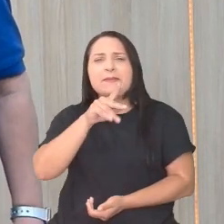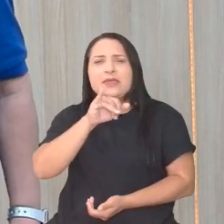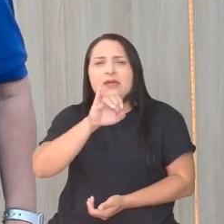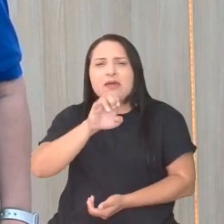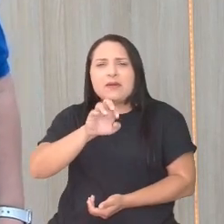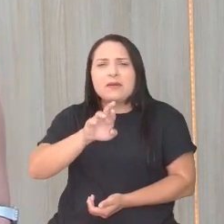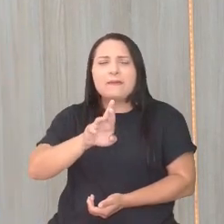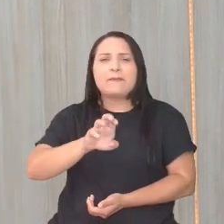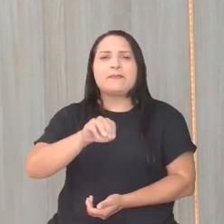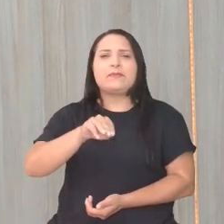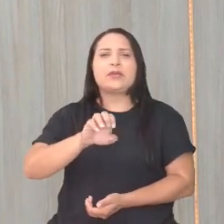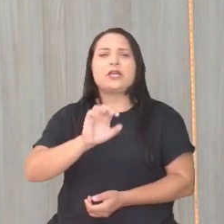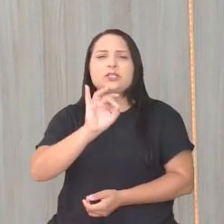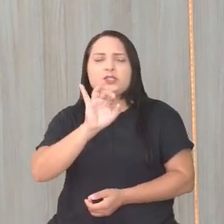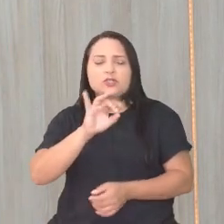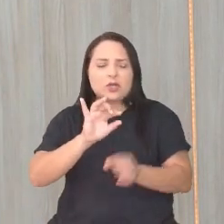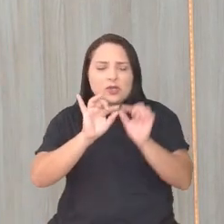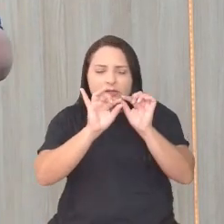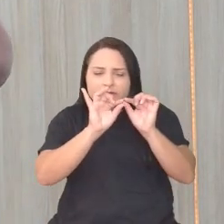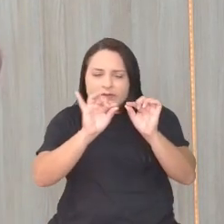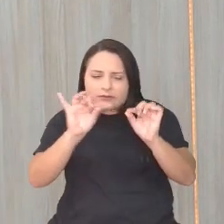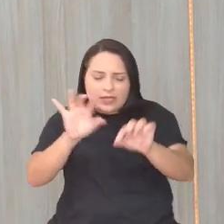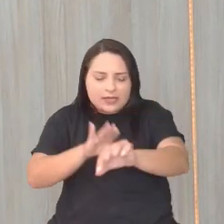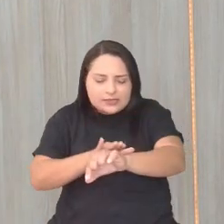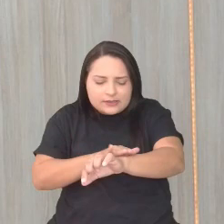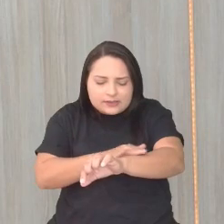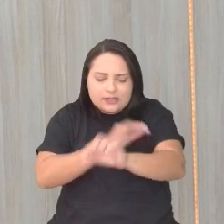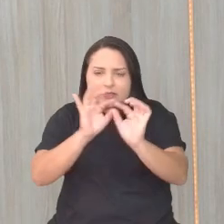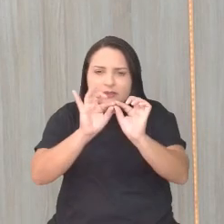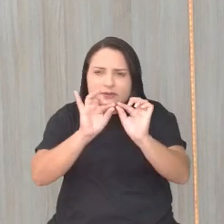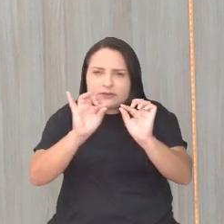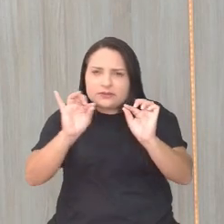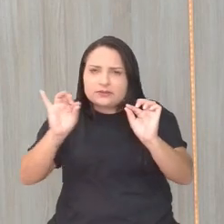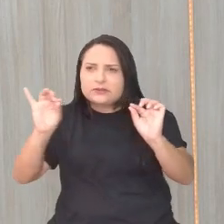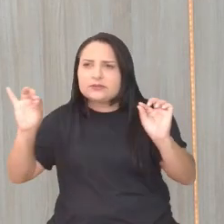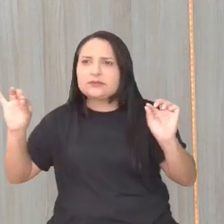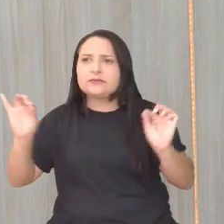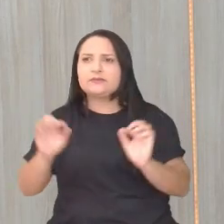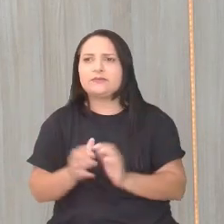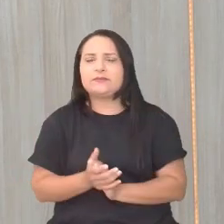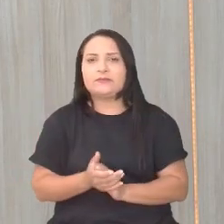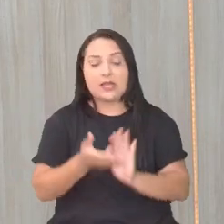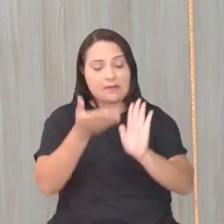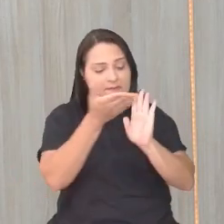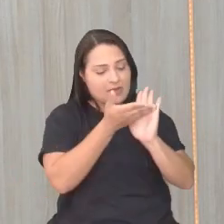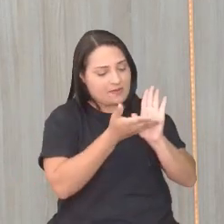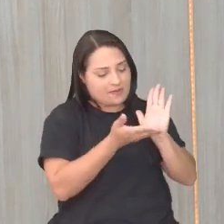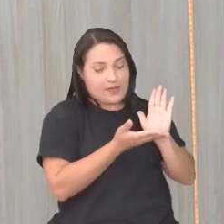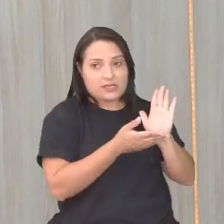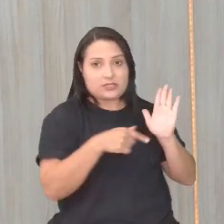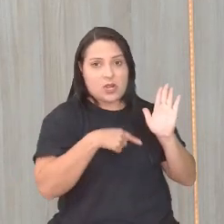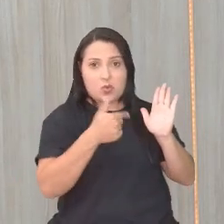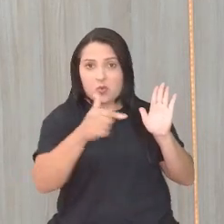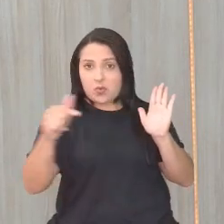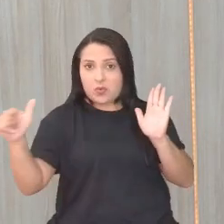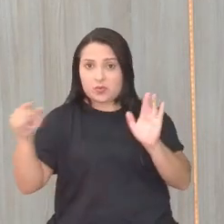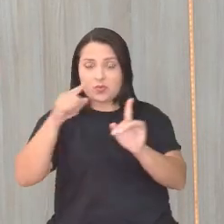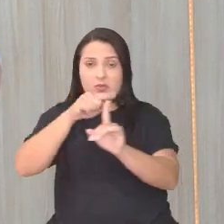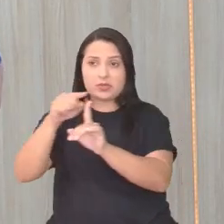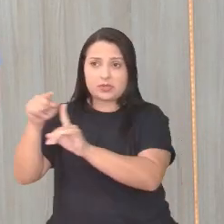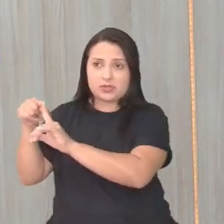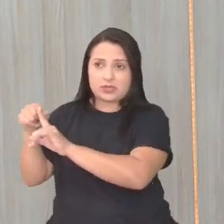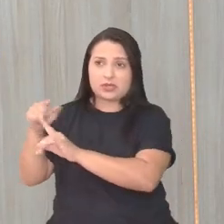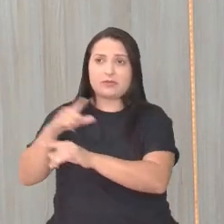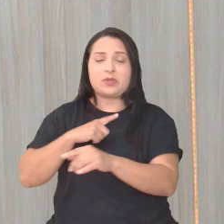cima. Aqui nessa outra nós vamos encontrar outros tipos de tecido. A gente vai encontrar aqui, ó, junto do espelho, a gente vai encontrar